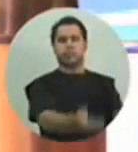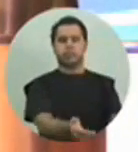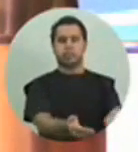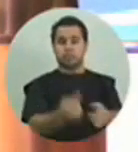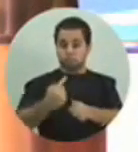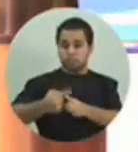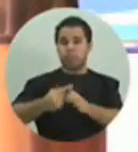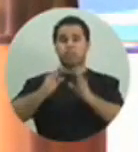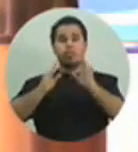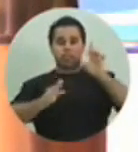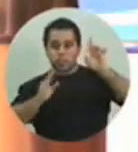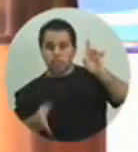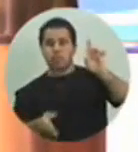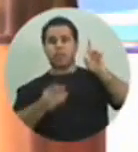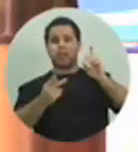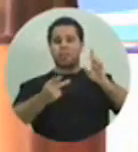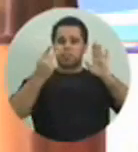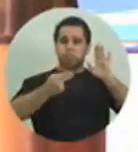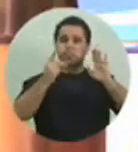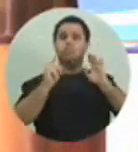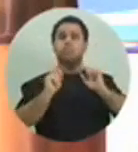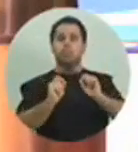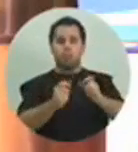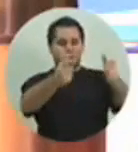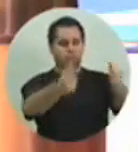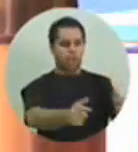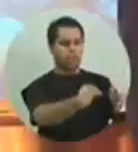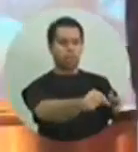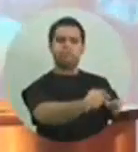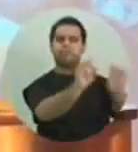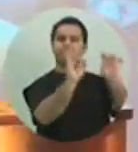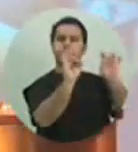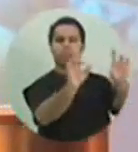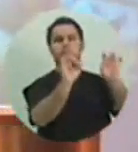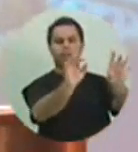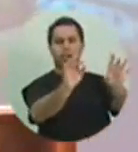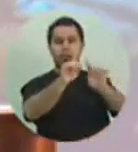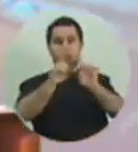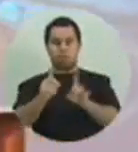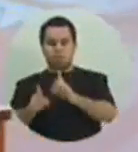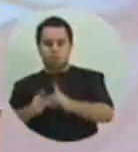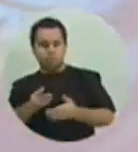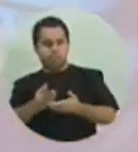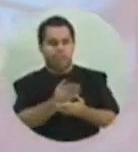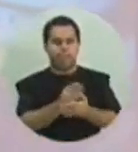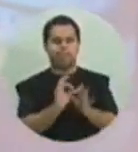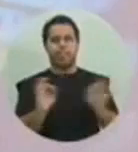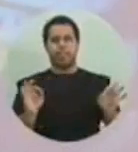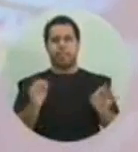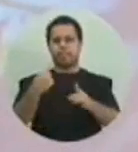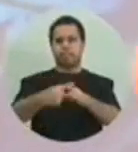maiores. Deus havia prometido uma terra que emana leite e mel, mas aquela geração não pôde chegar